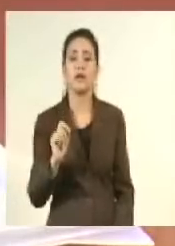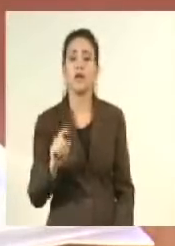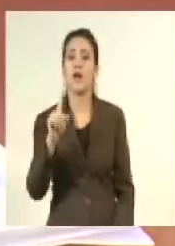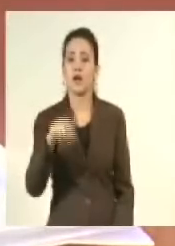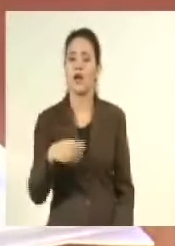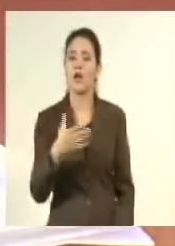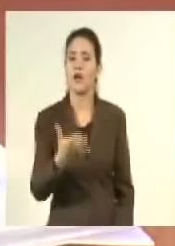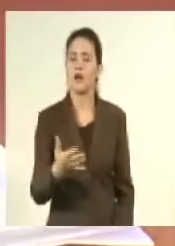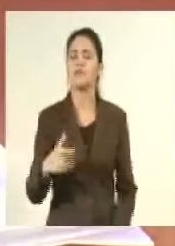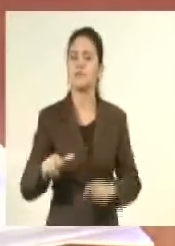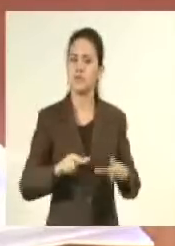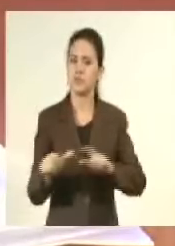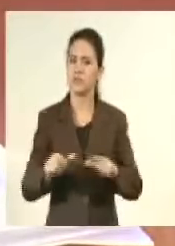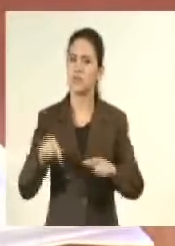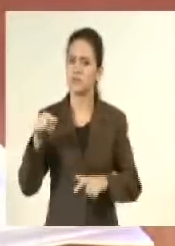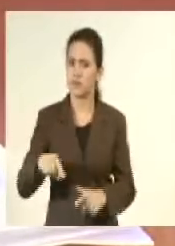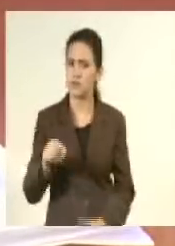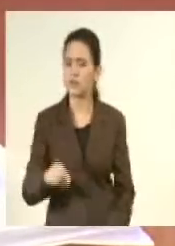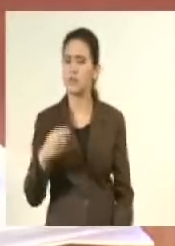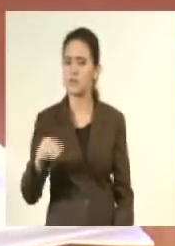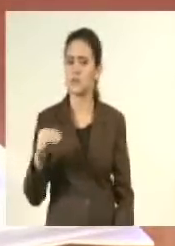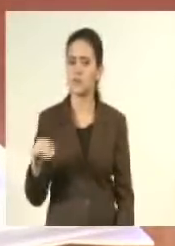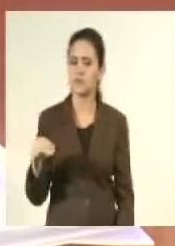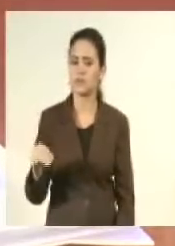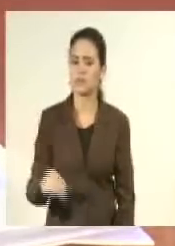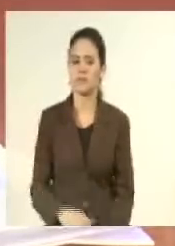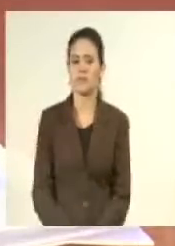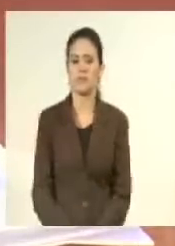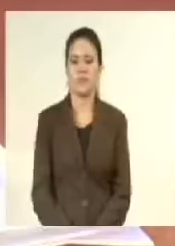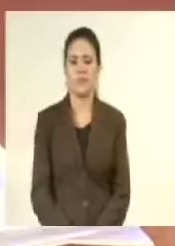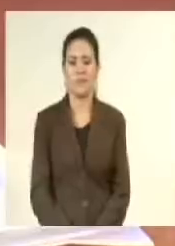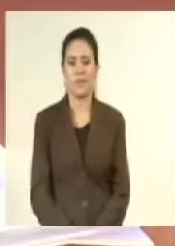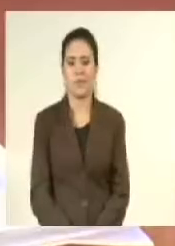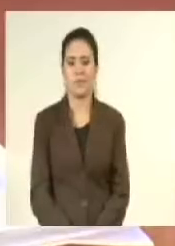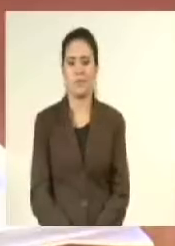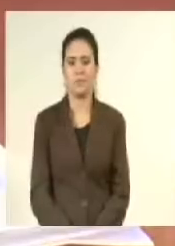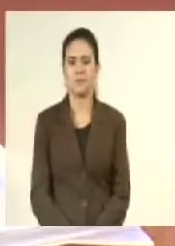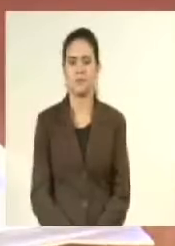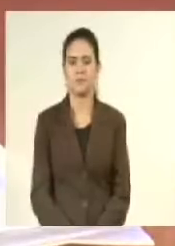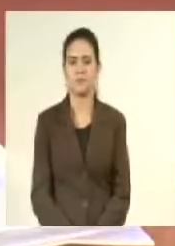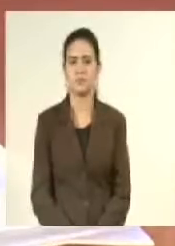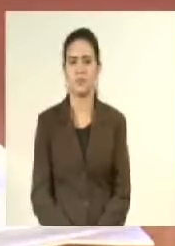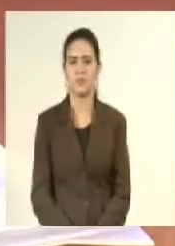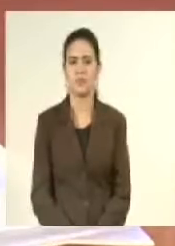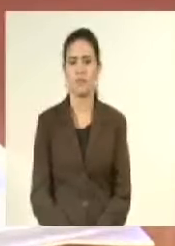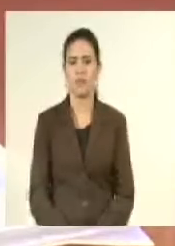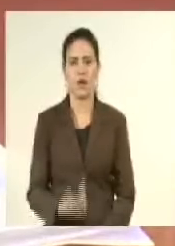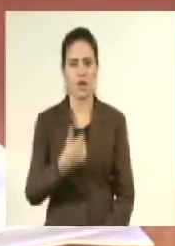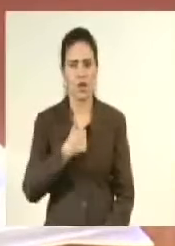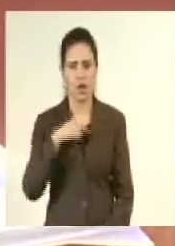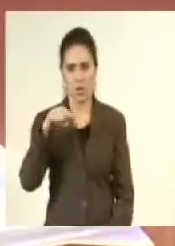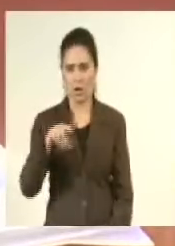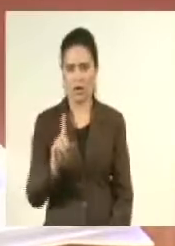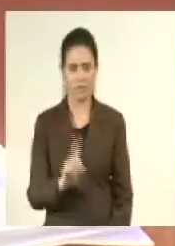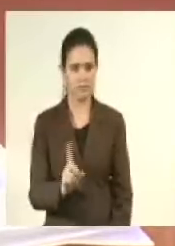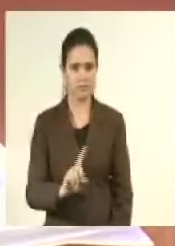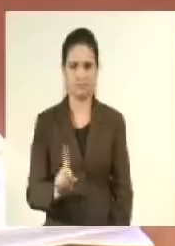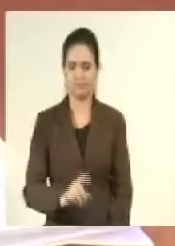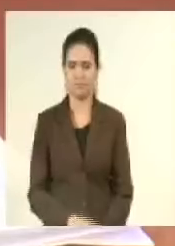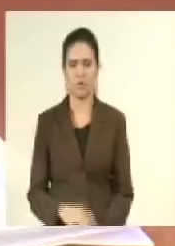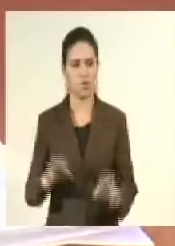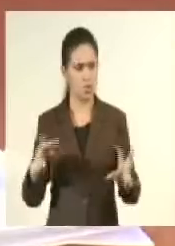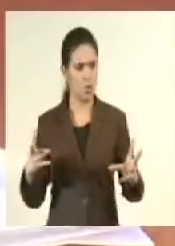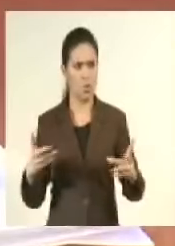serviço aqui no Maranhão, não era eu. E aí, todo mundo dizendo